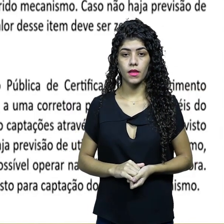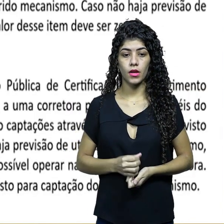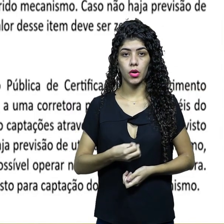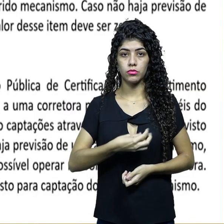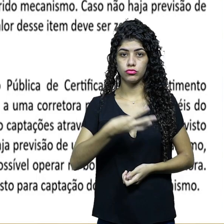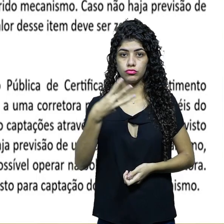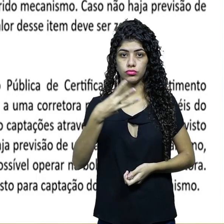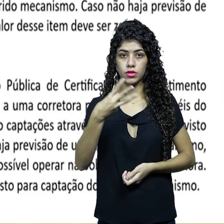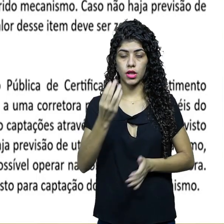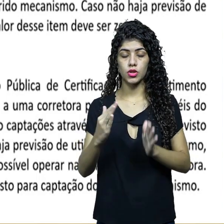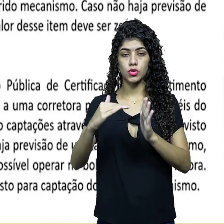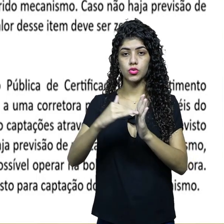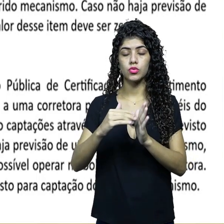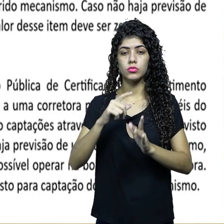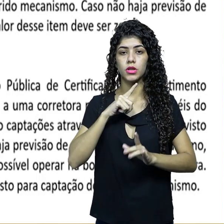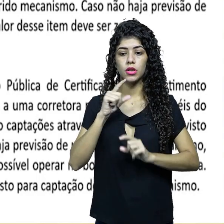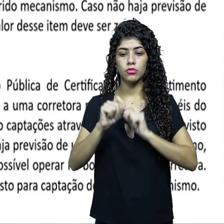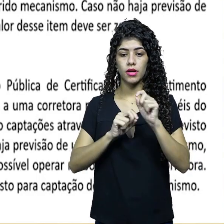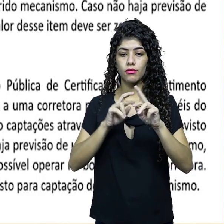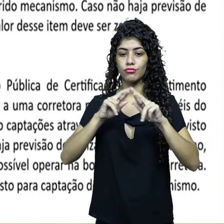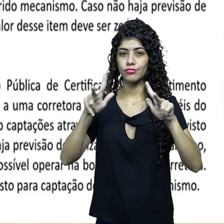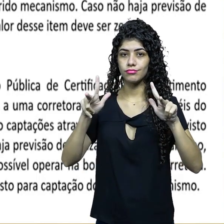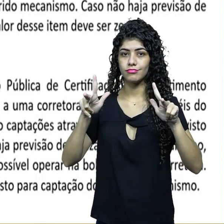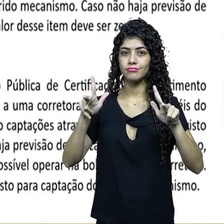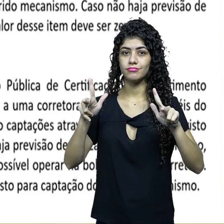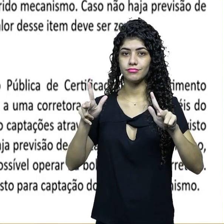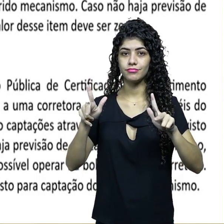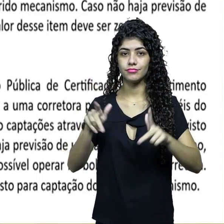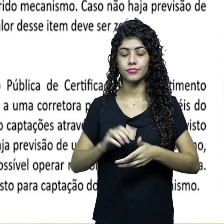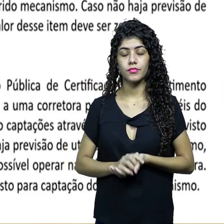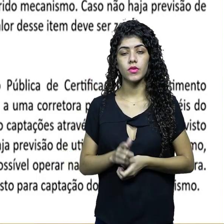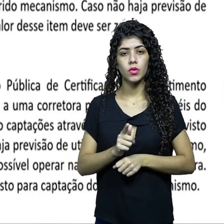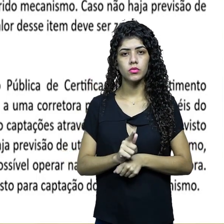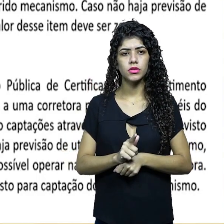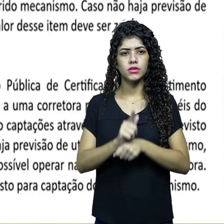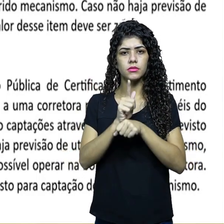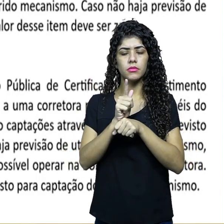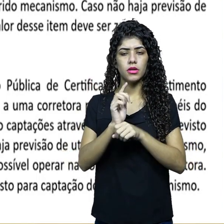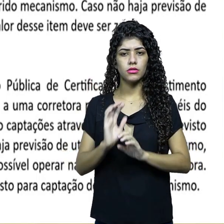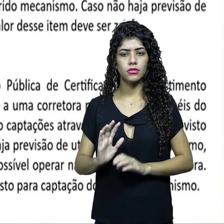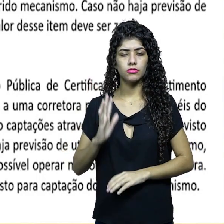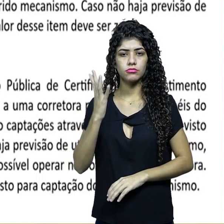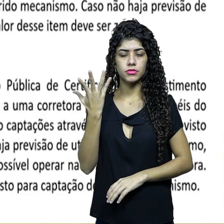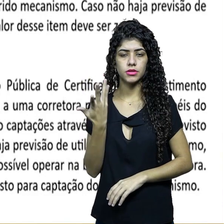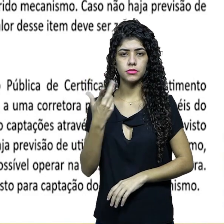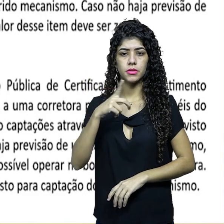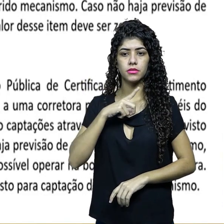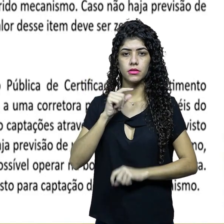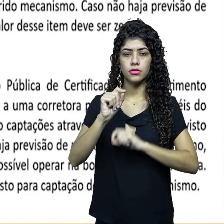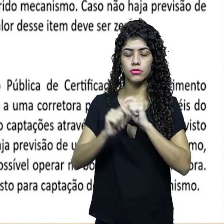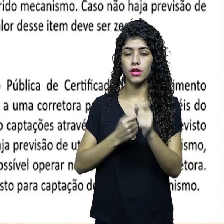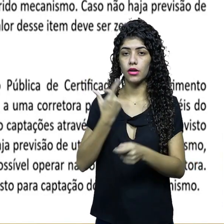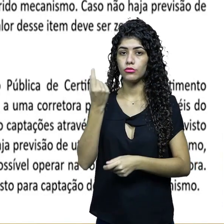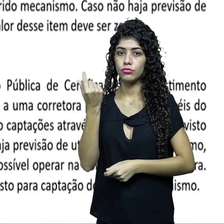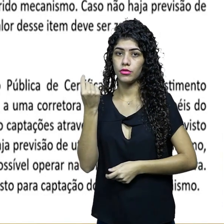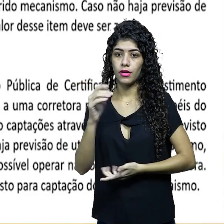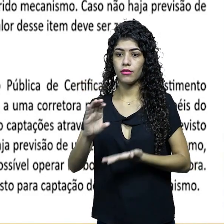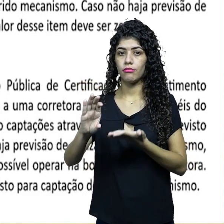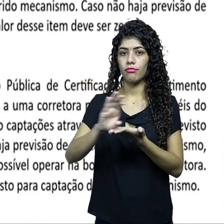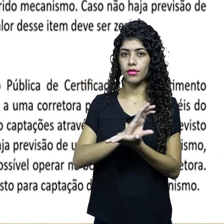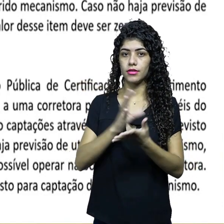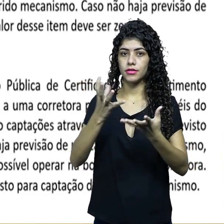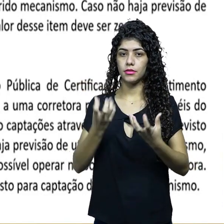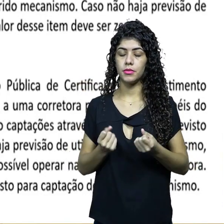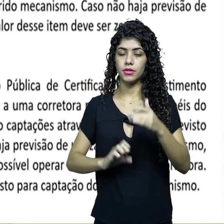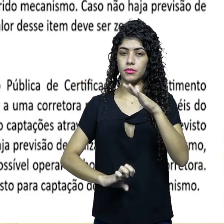Atenção, os três últimos itens são completamente diferentes. O gerenciamento e execução dos projetos é a remuneração recebida por